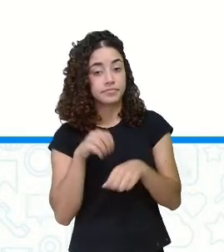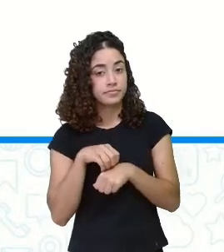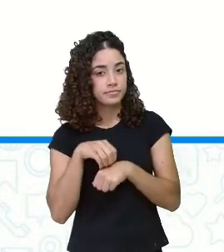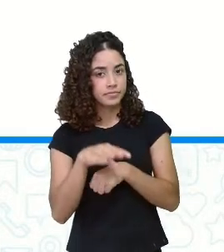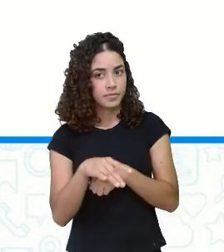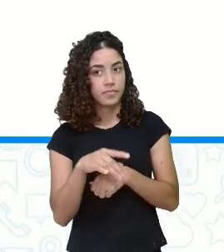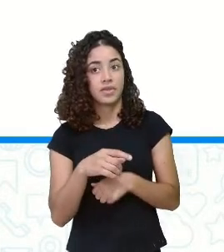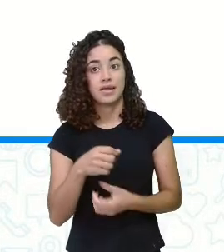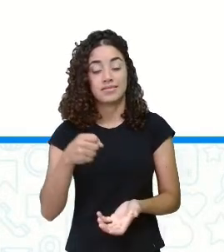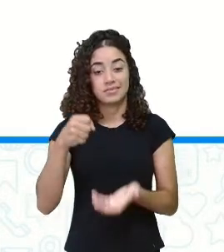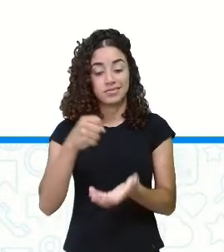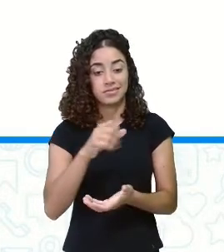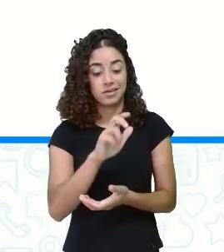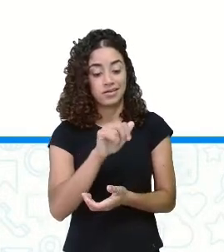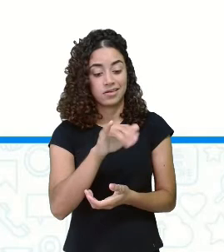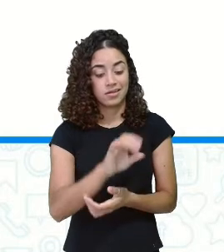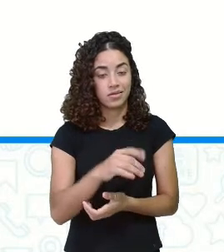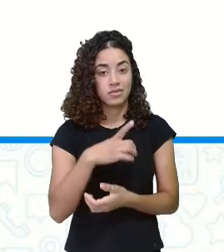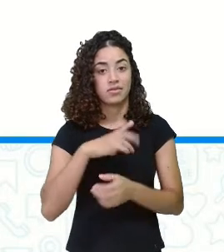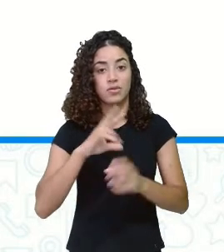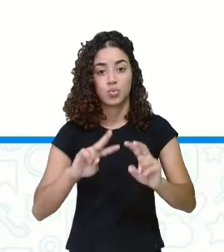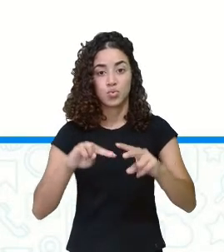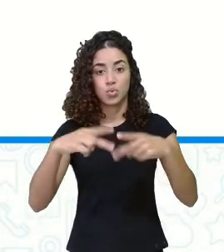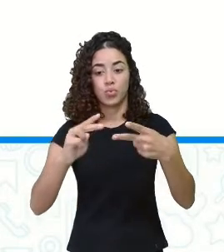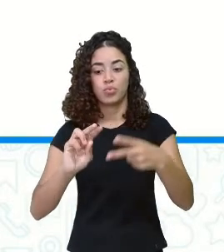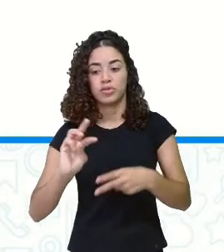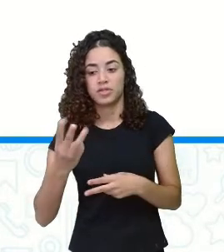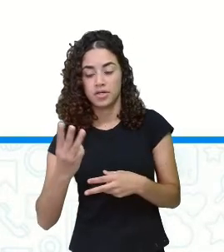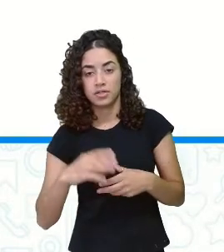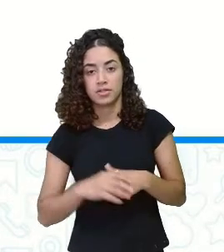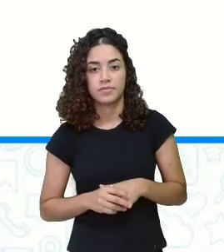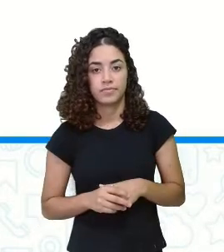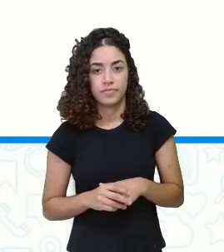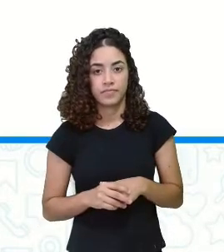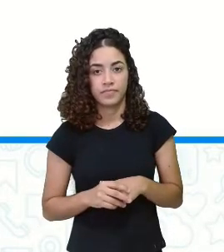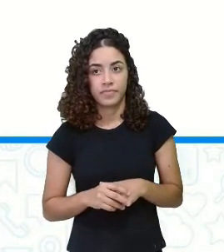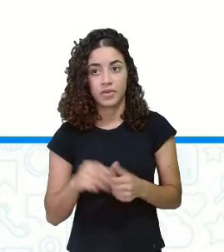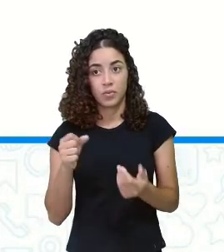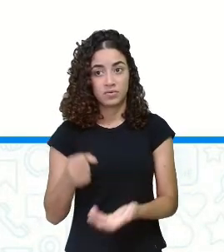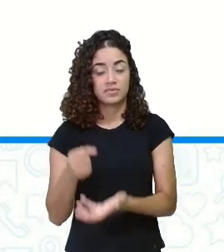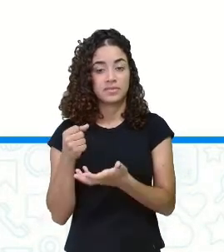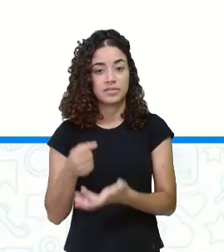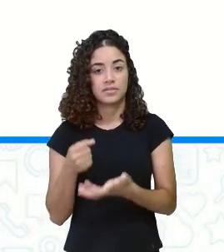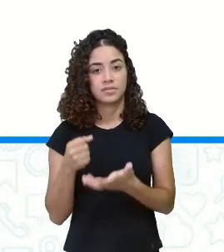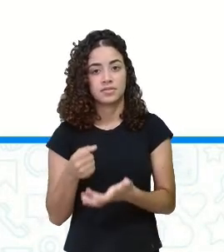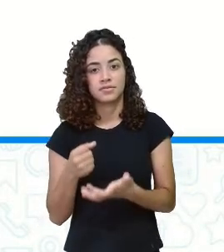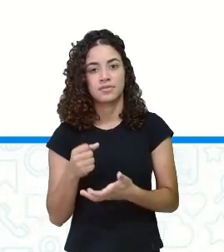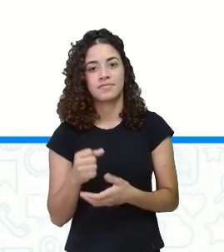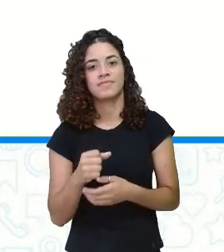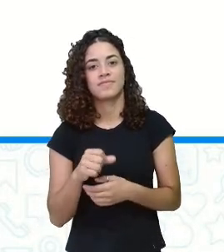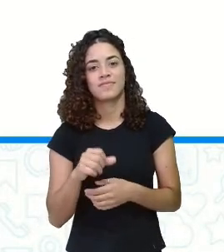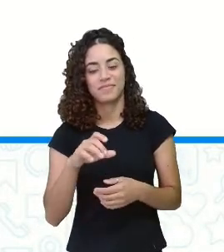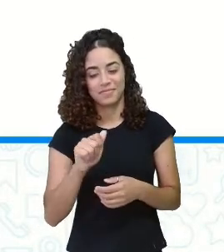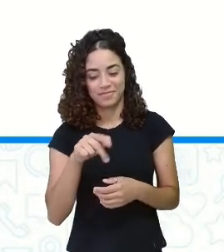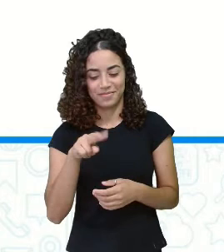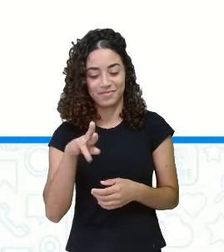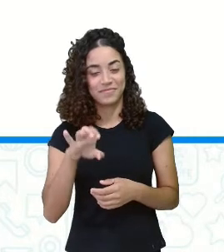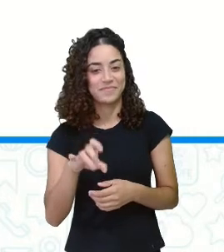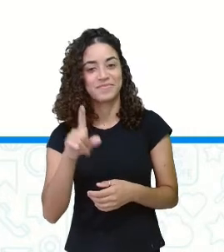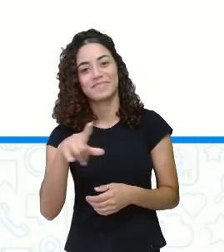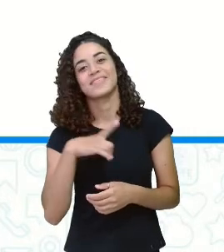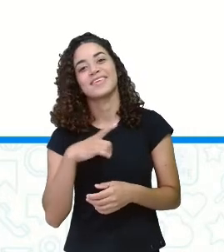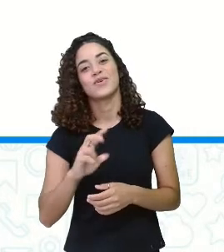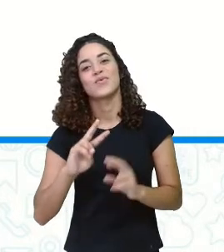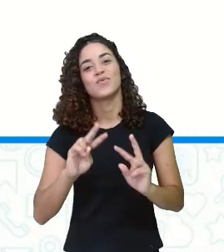Caio tem o dobro de 3. No saco de André tem o dobro de bolas